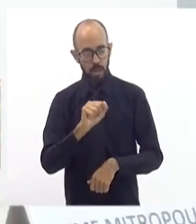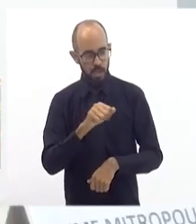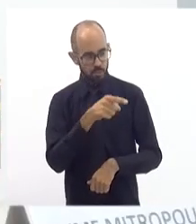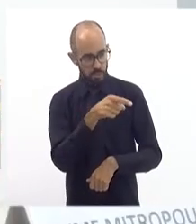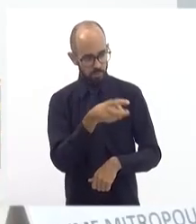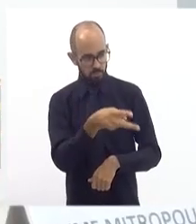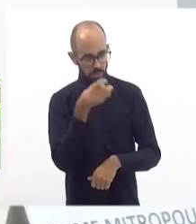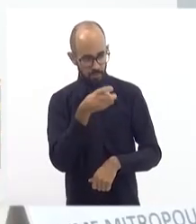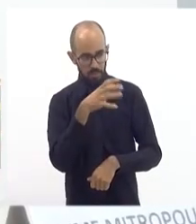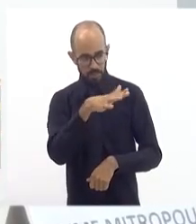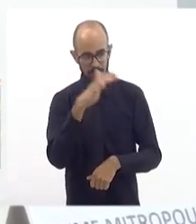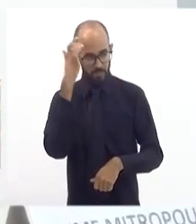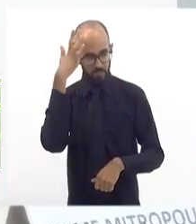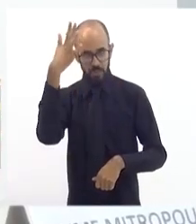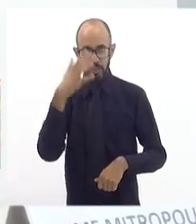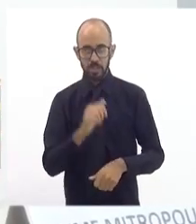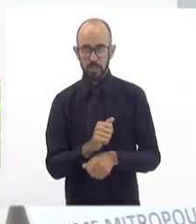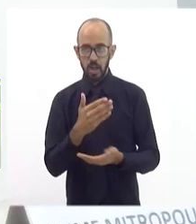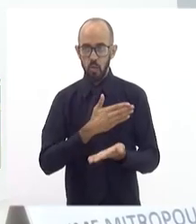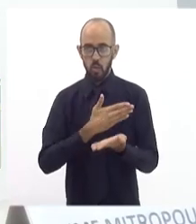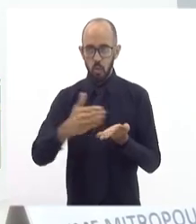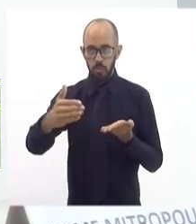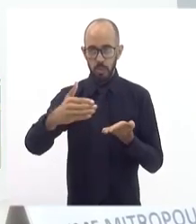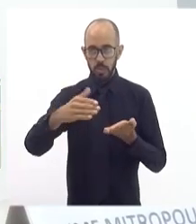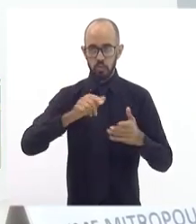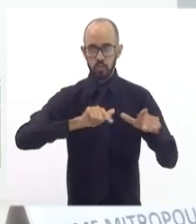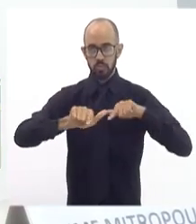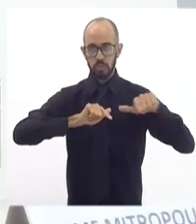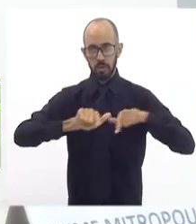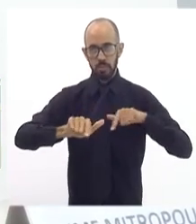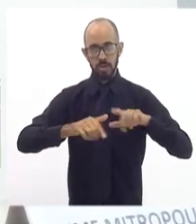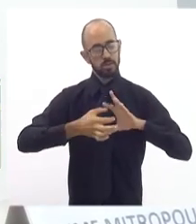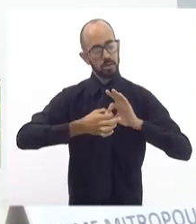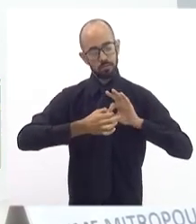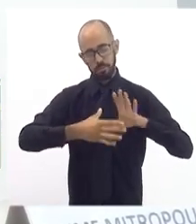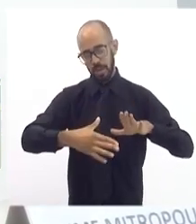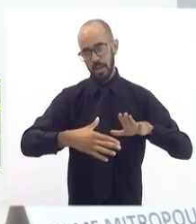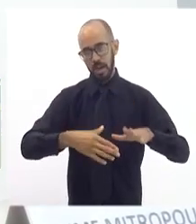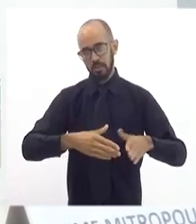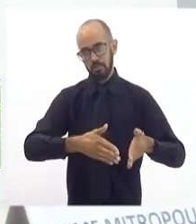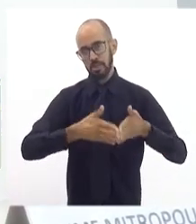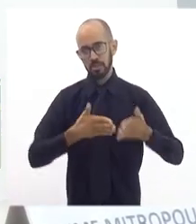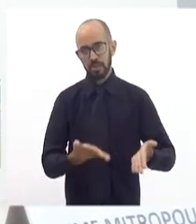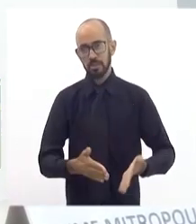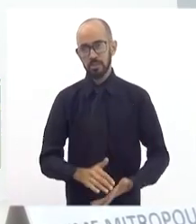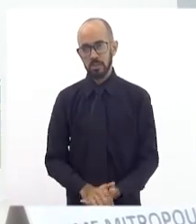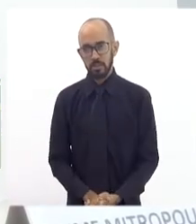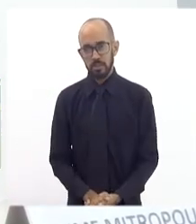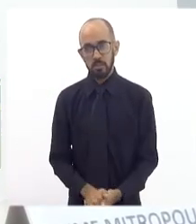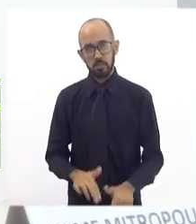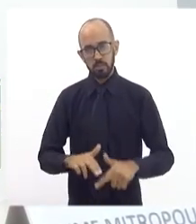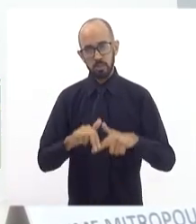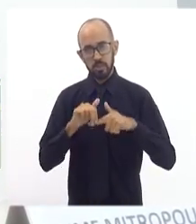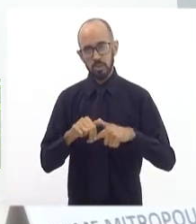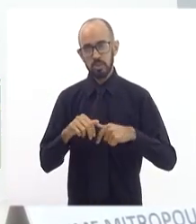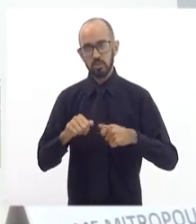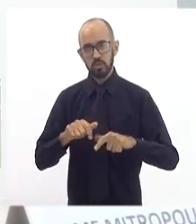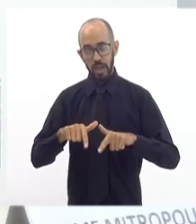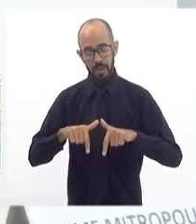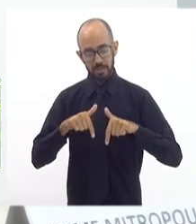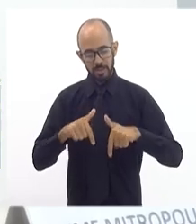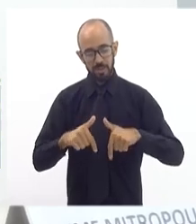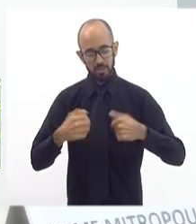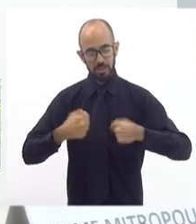e para facilitar já o início da operação já liberaram uma lista por isso ação Precisou se